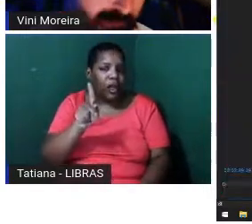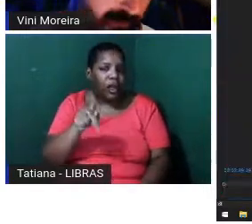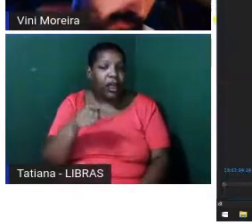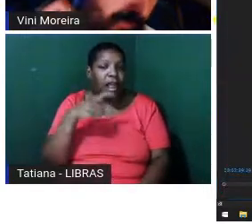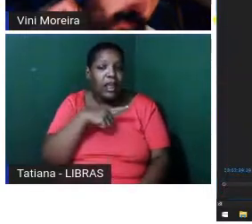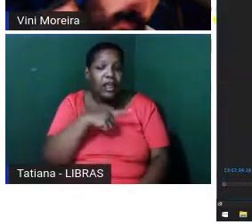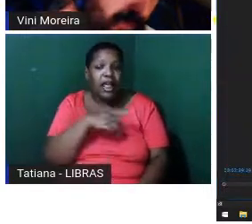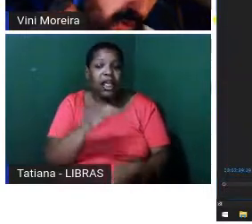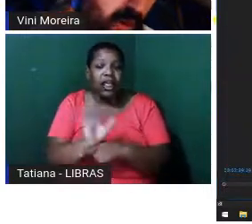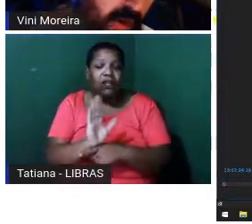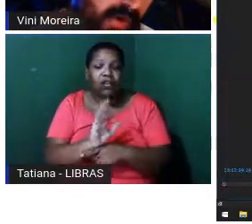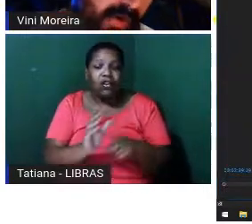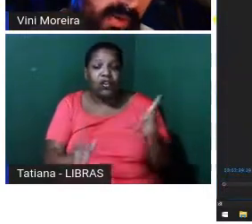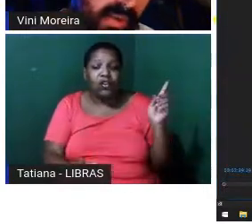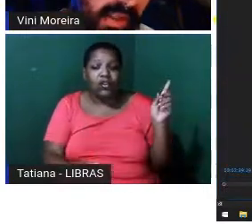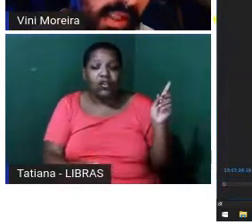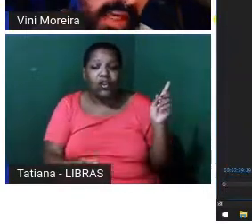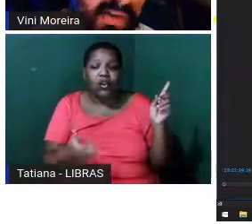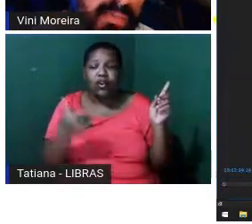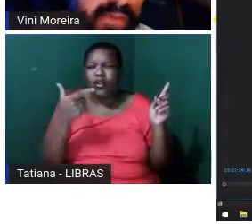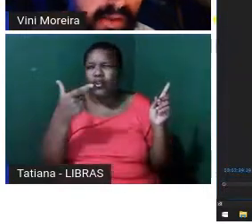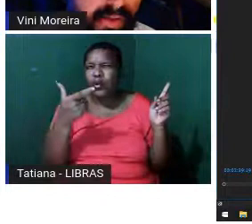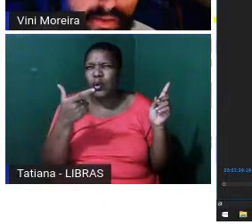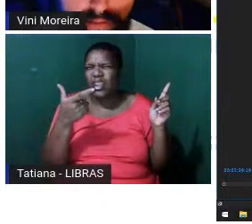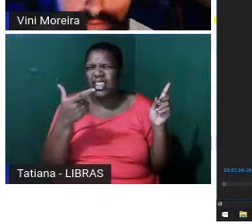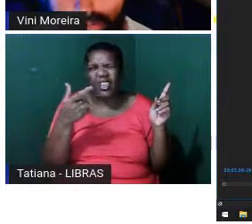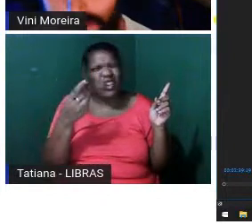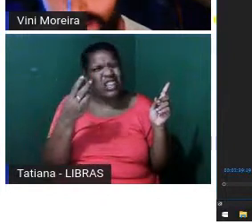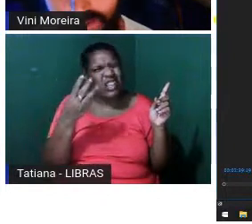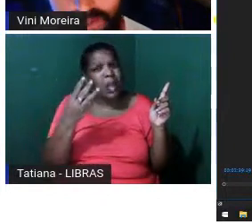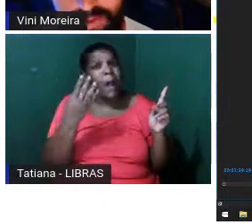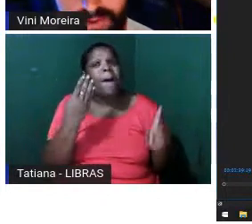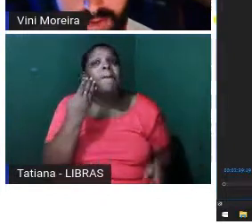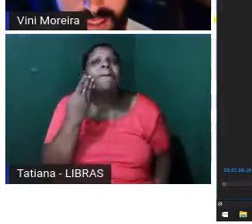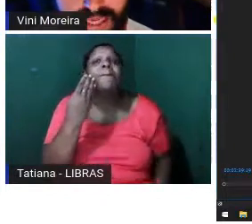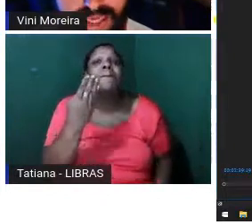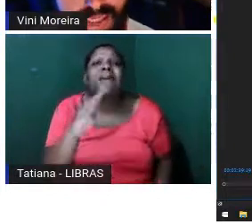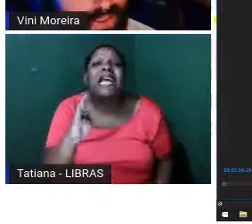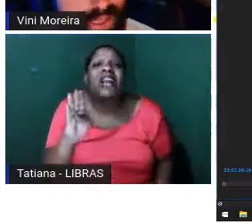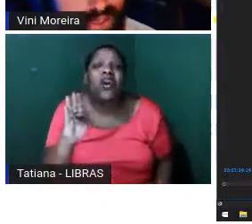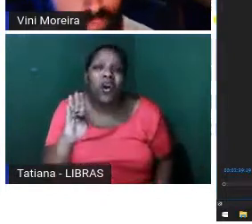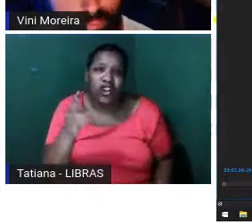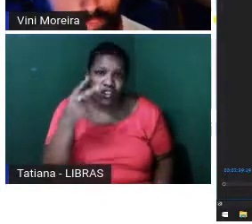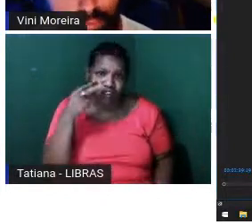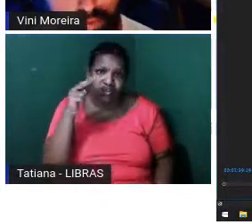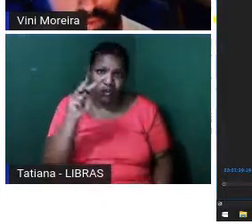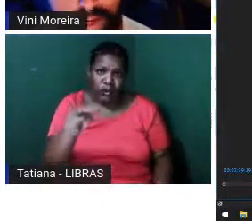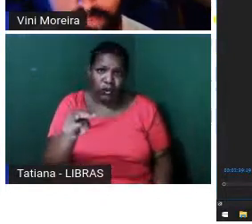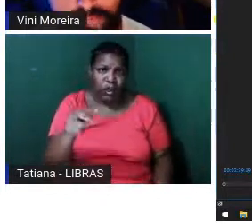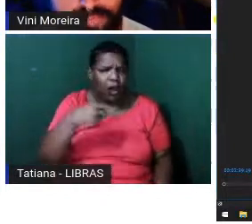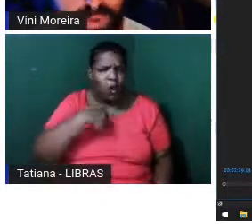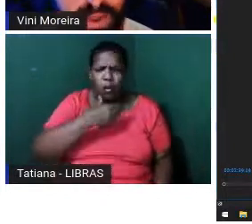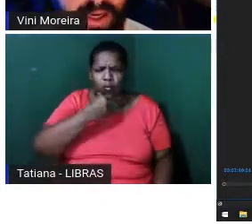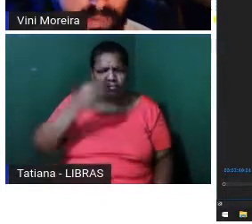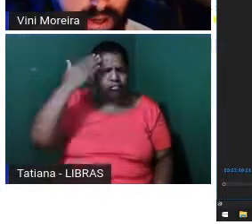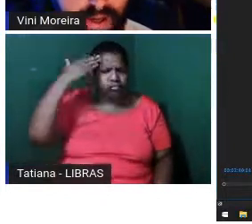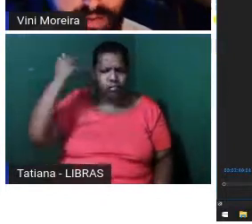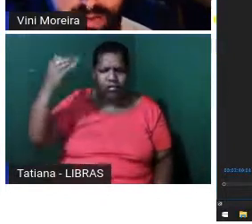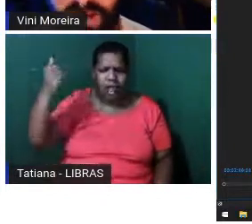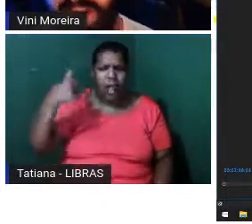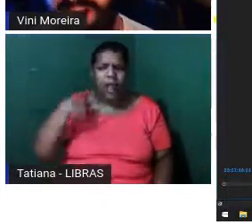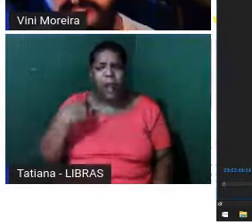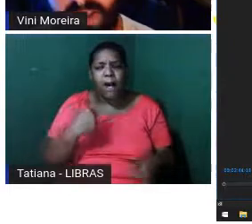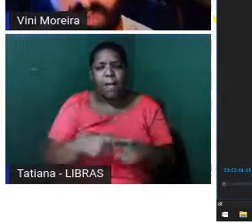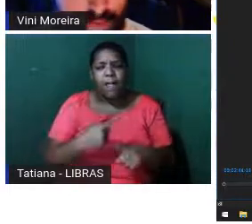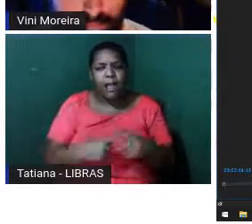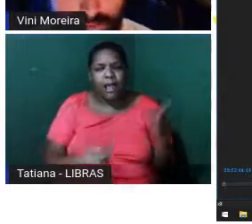tem em 2 ou 3 bilhões de visualizações Esse cara é muito famoso lá porque ele